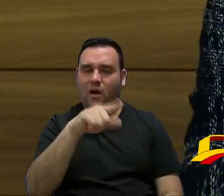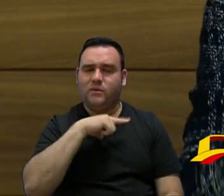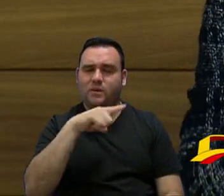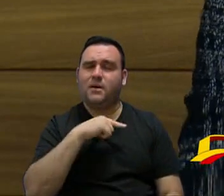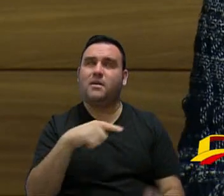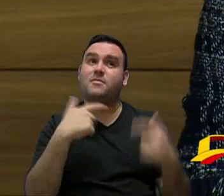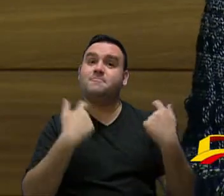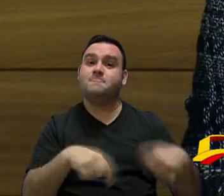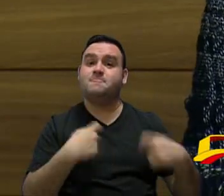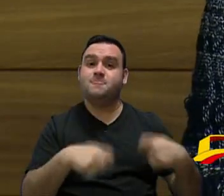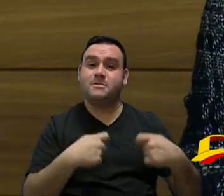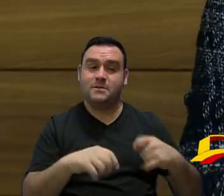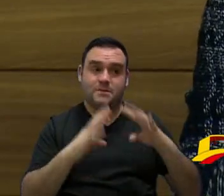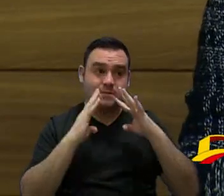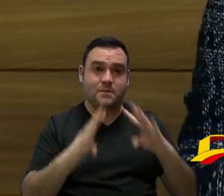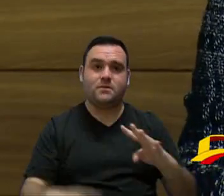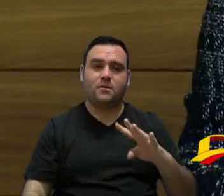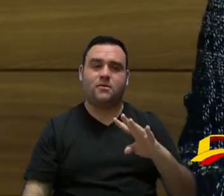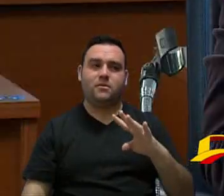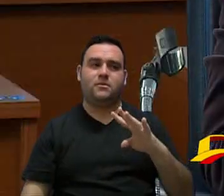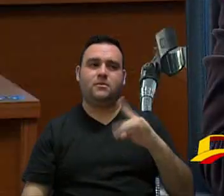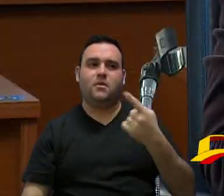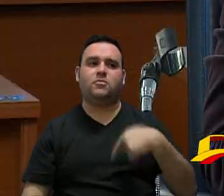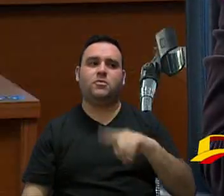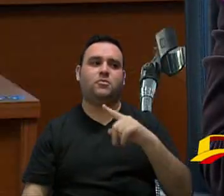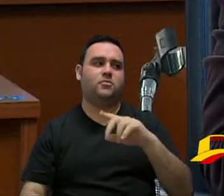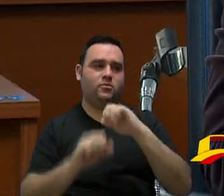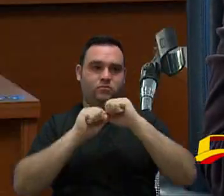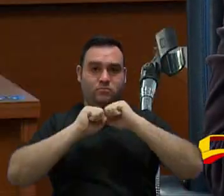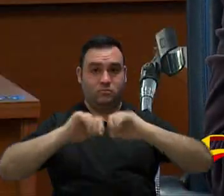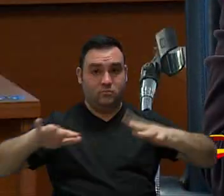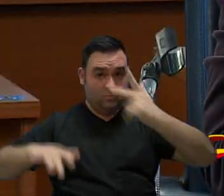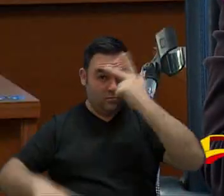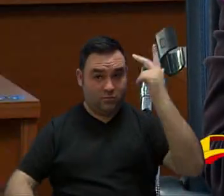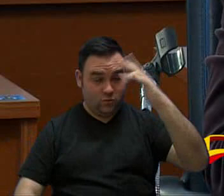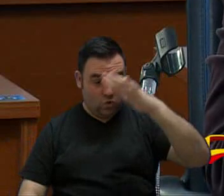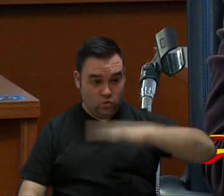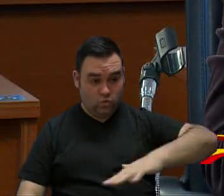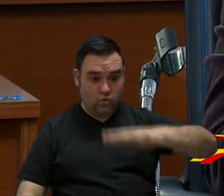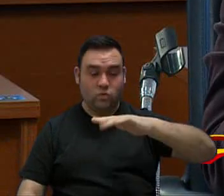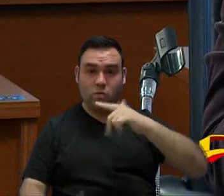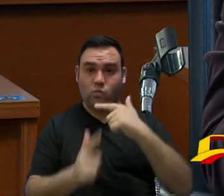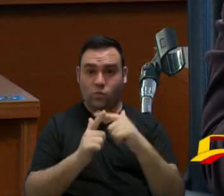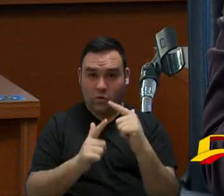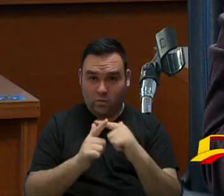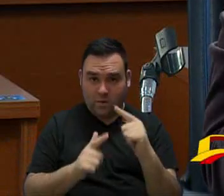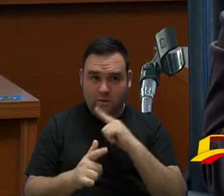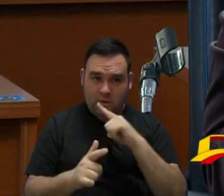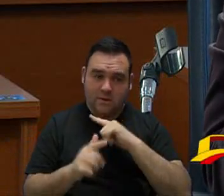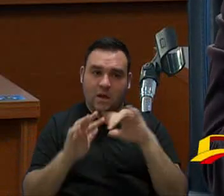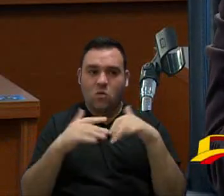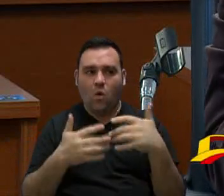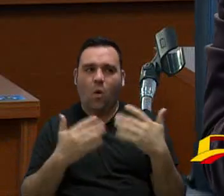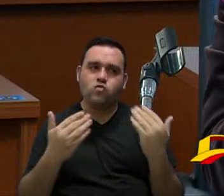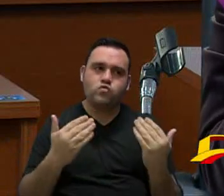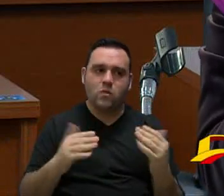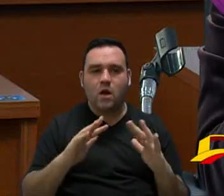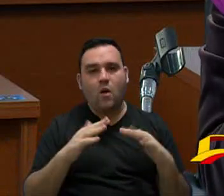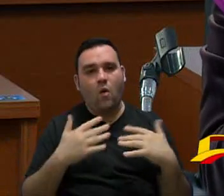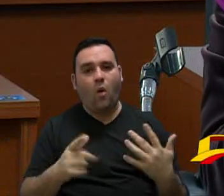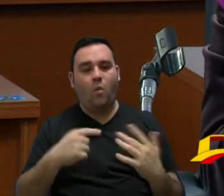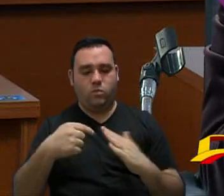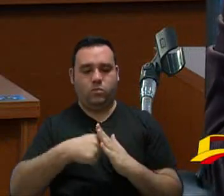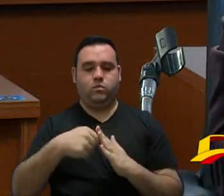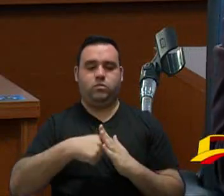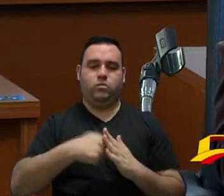deve ser atendido então nós podemos divulgar para as pessoas que têm esse tipo de problema que estão com alguma suspeita que